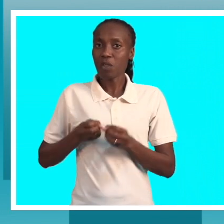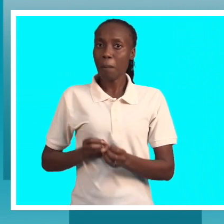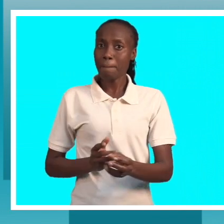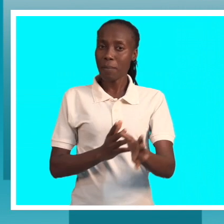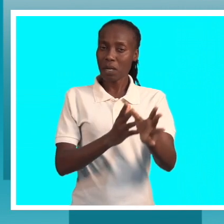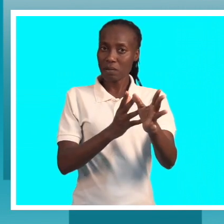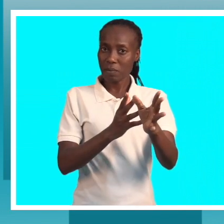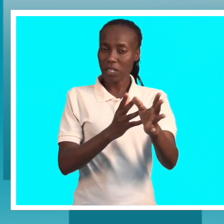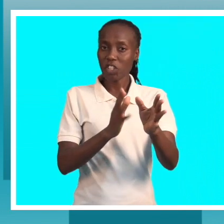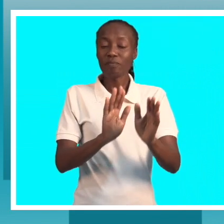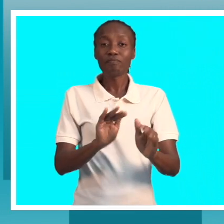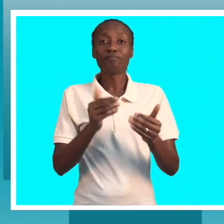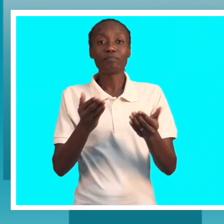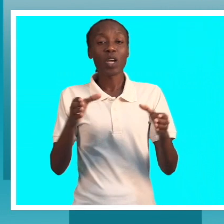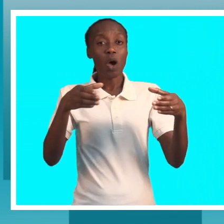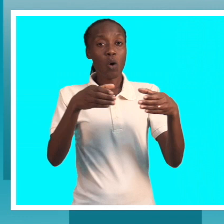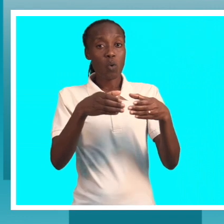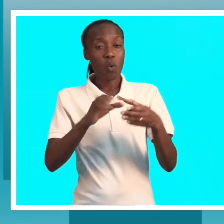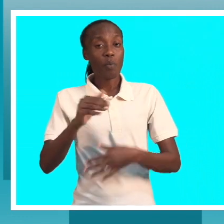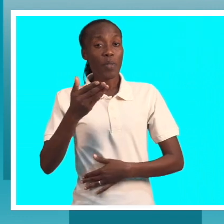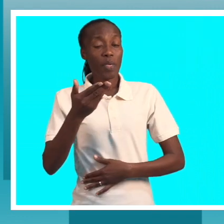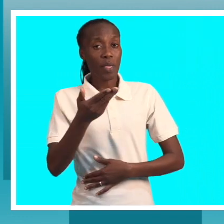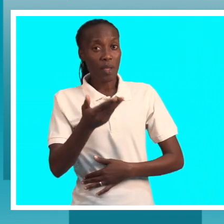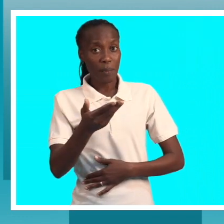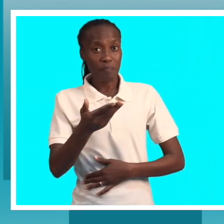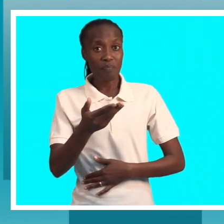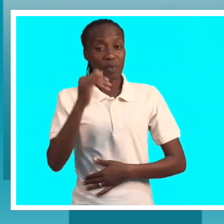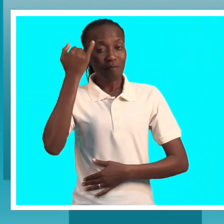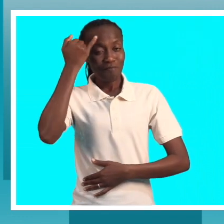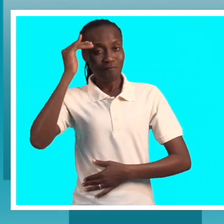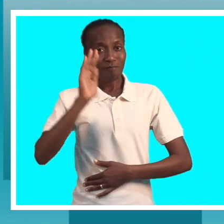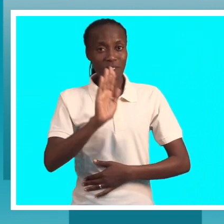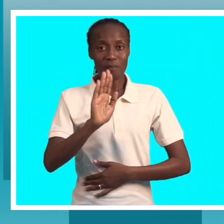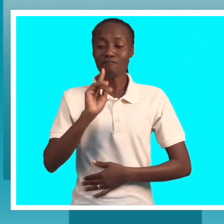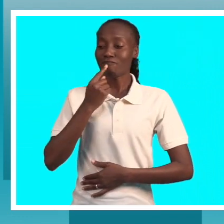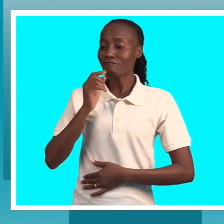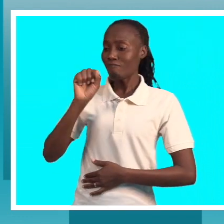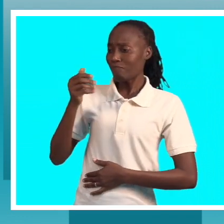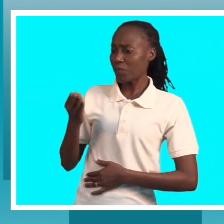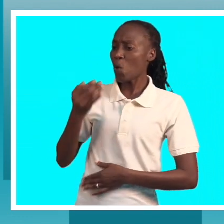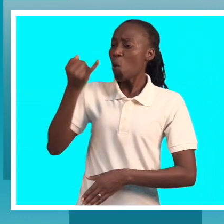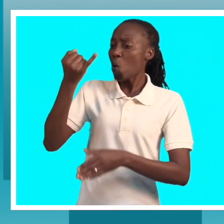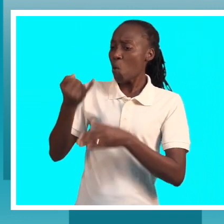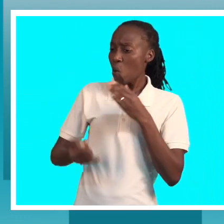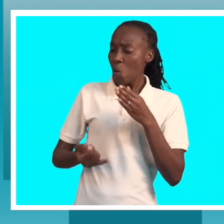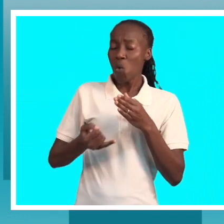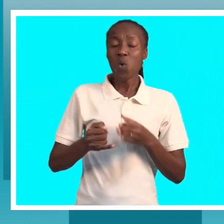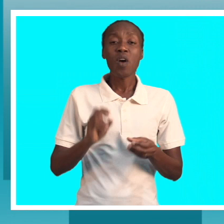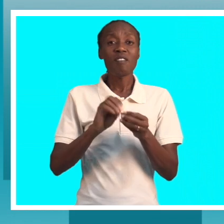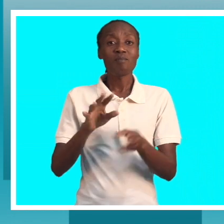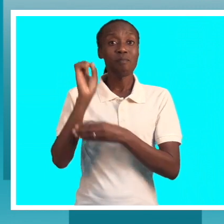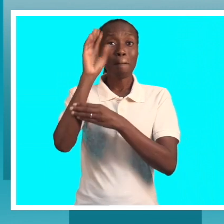este grupo e pela iniciativa. Exato. No último Afro Basket realizado em